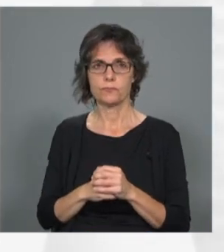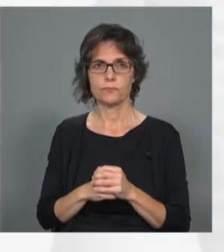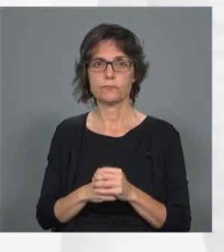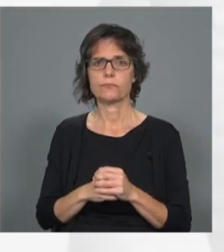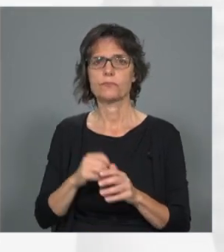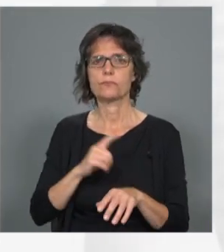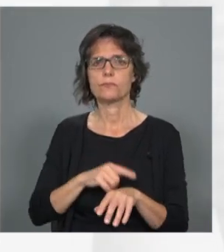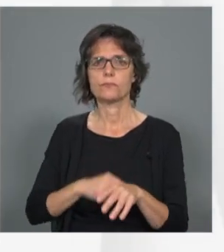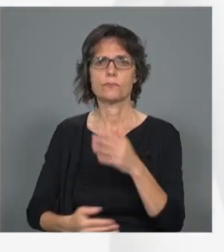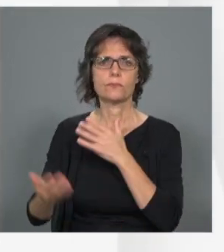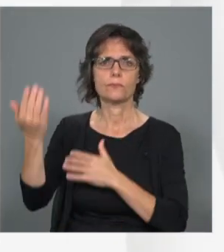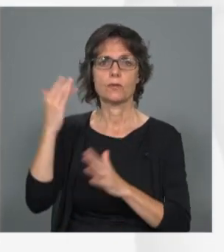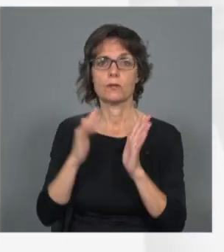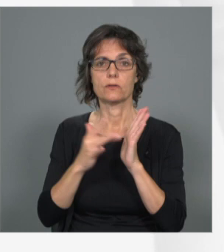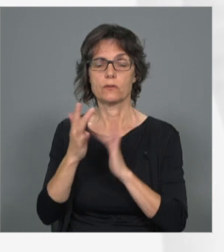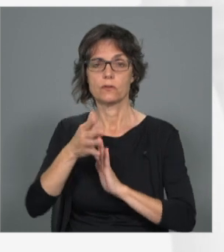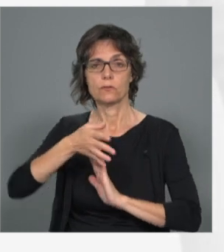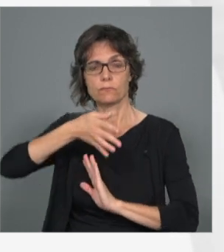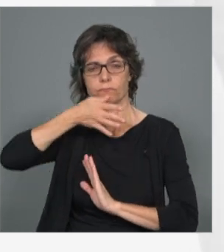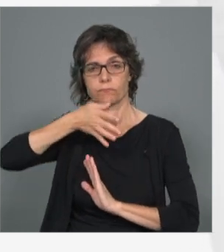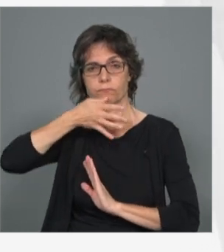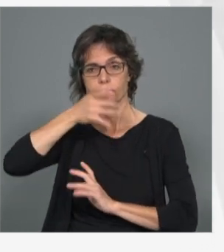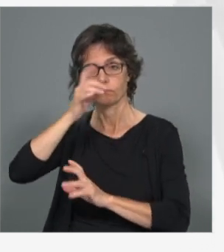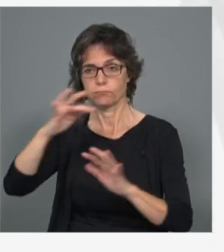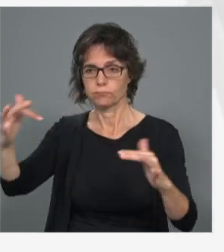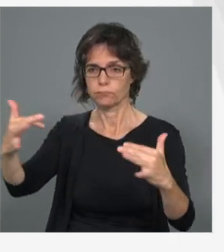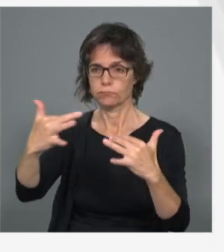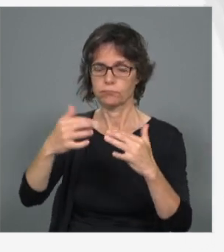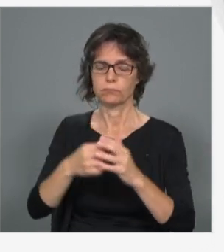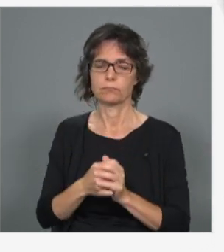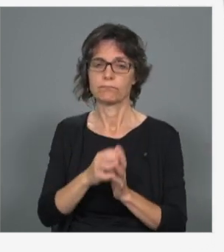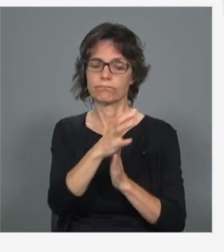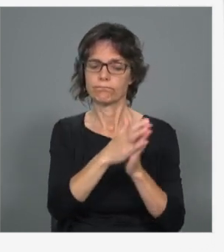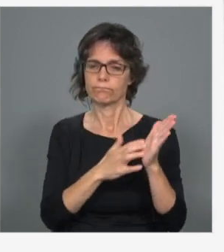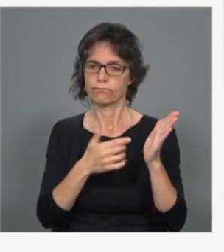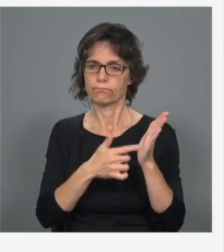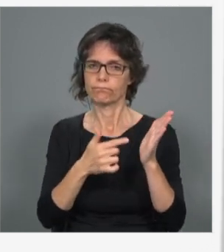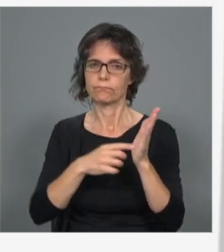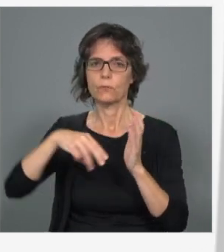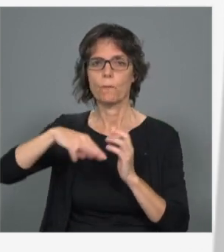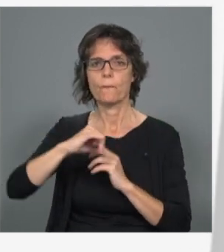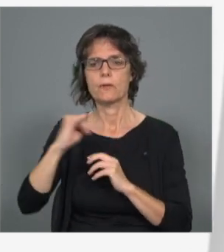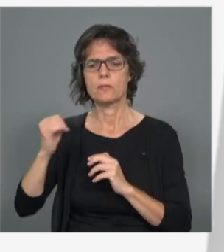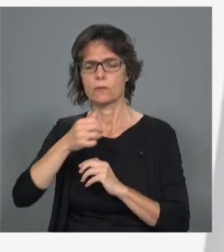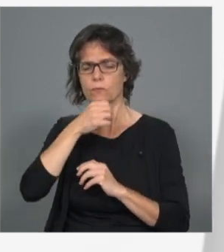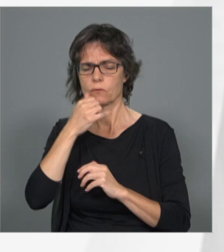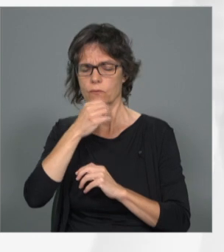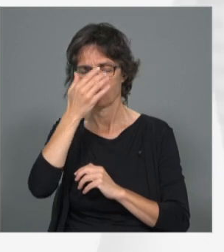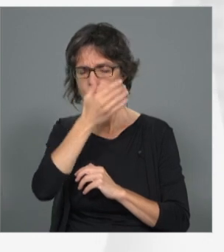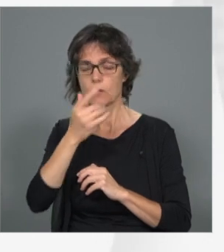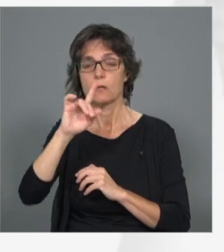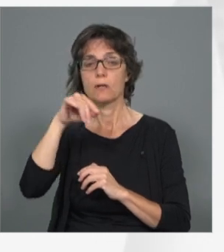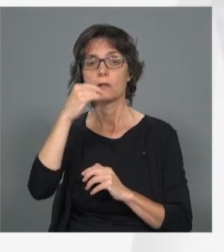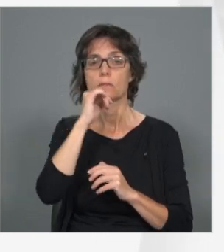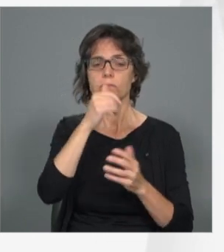Naquele tempo disse Jesus aos seus discípulos: está escrito que o Messias havia de sofrer e de ressuscitar